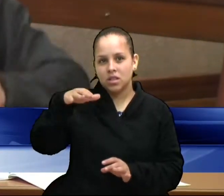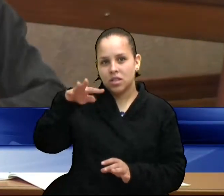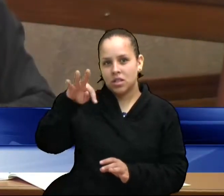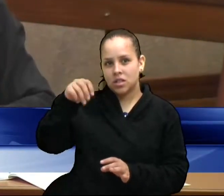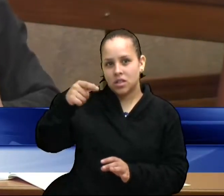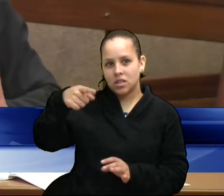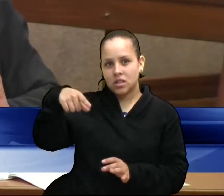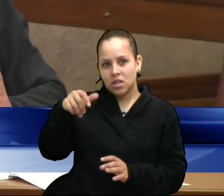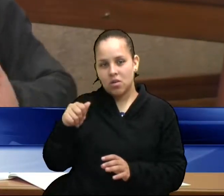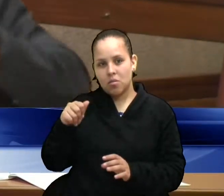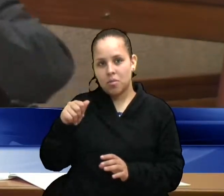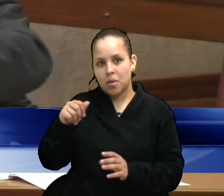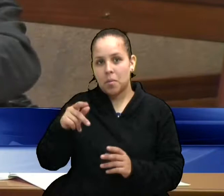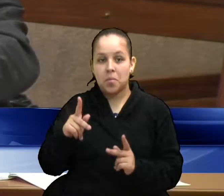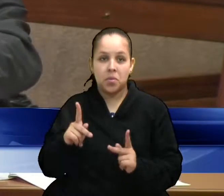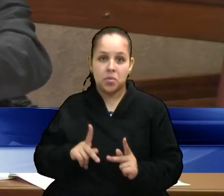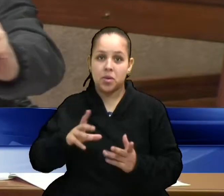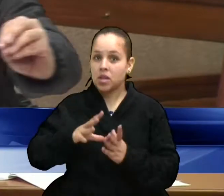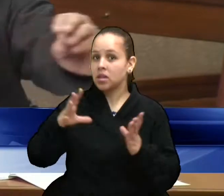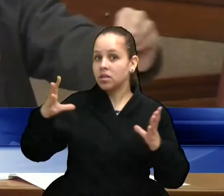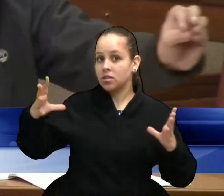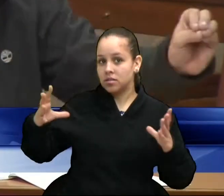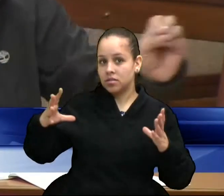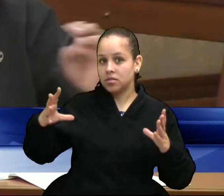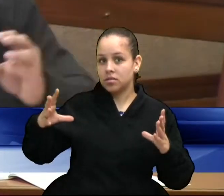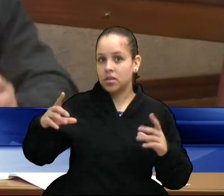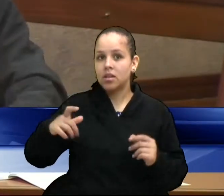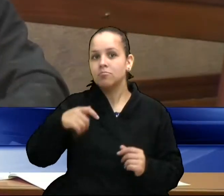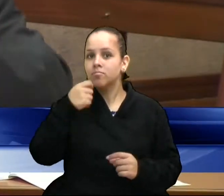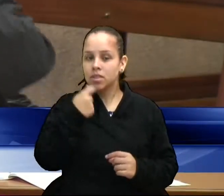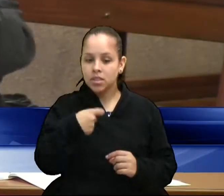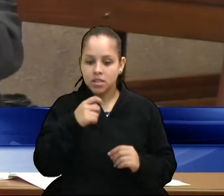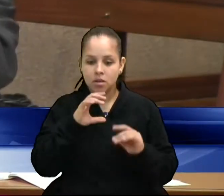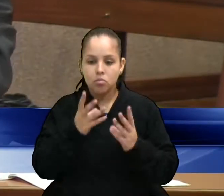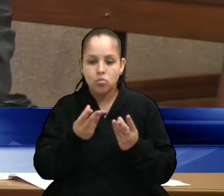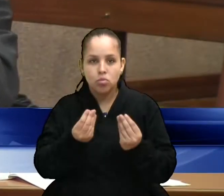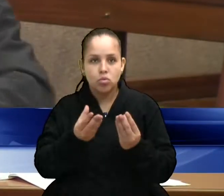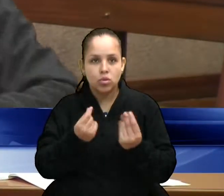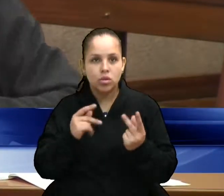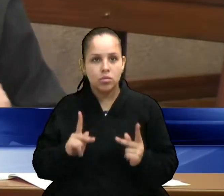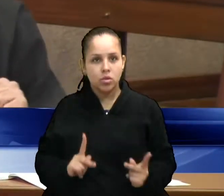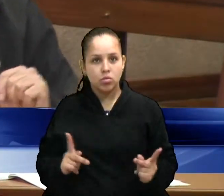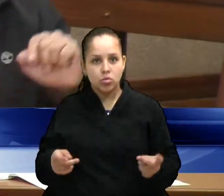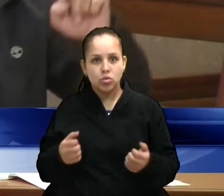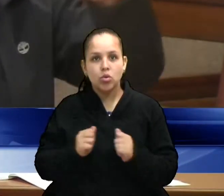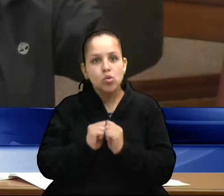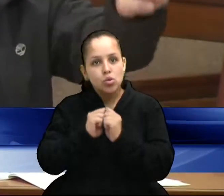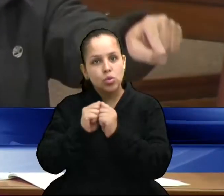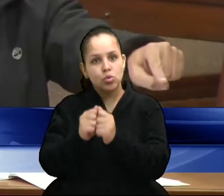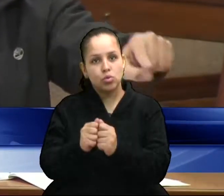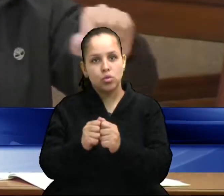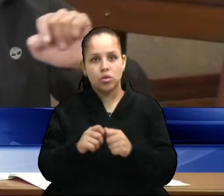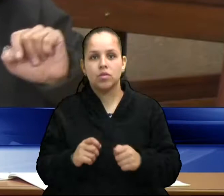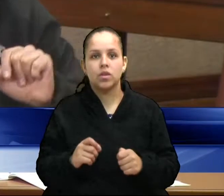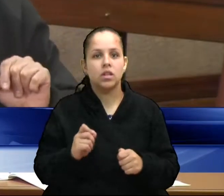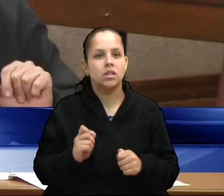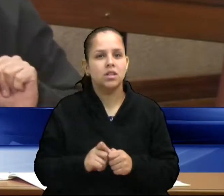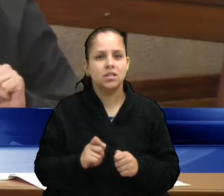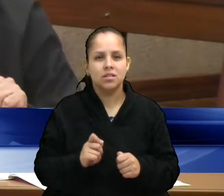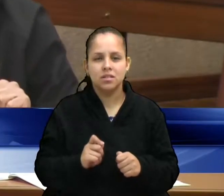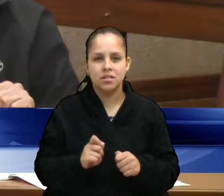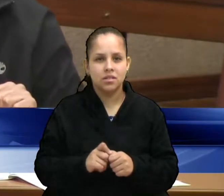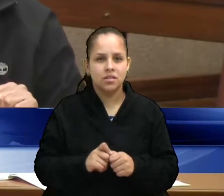virem operar. Pode uma série de pequenos se juntarem, fazerem um consórcio, né? Vão ter lá uma câmara